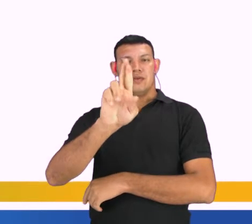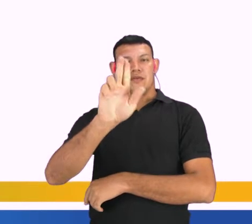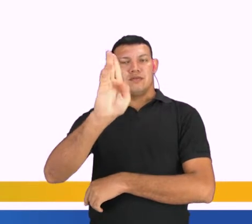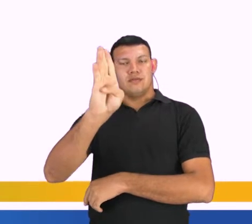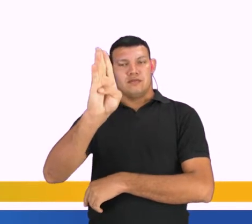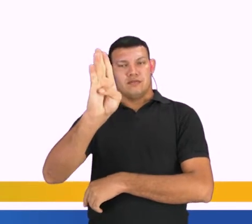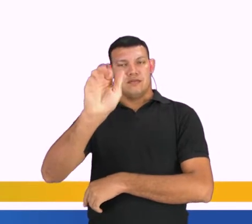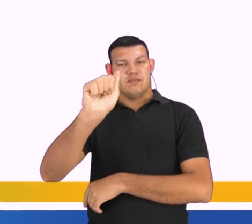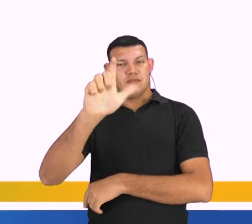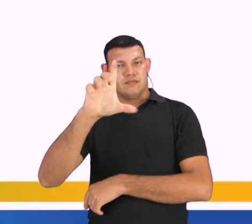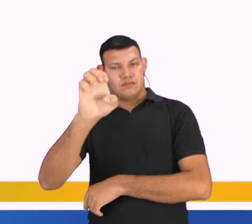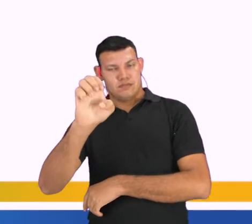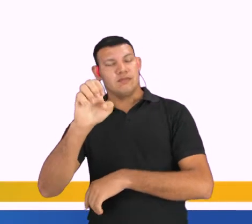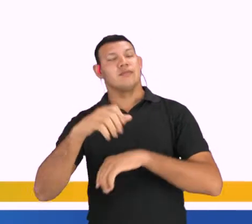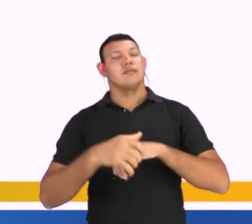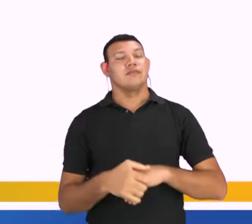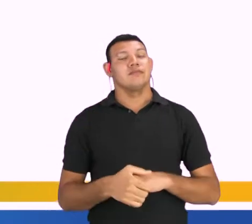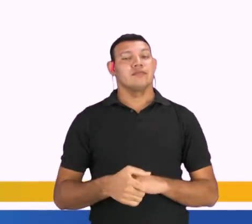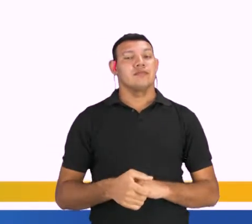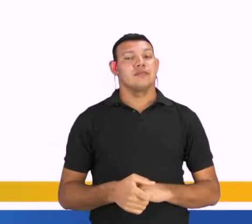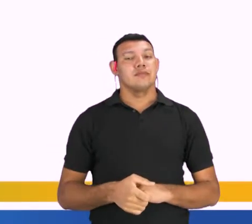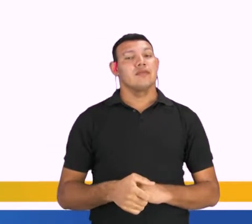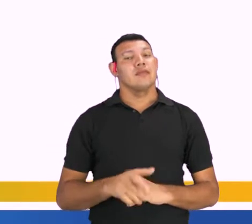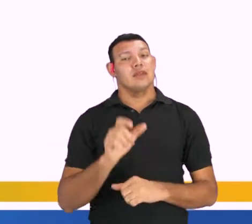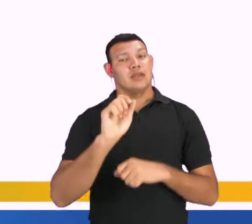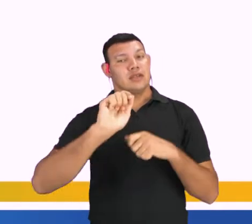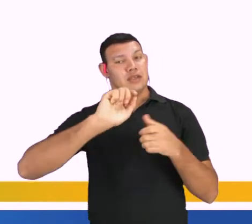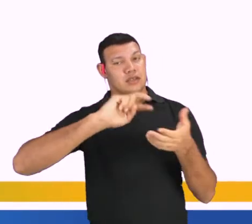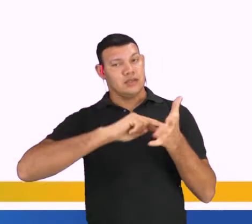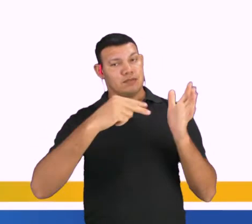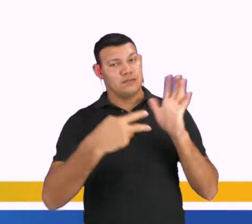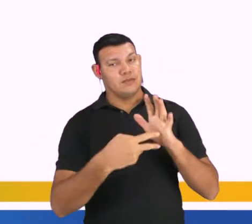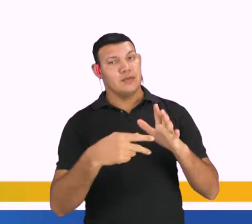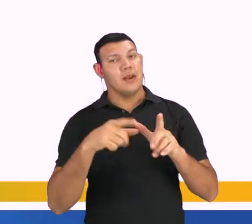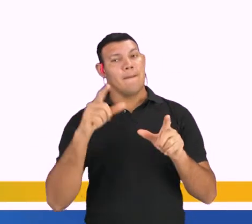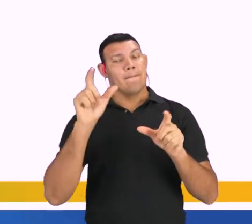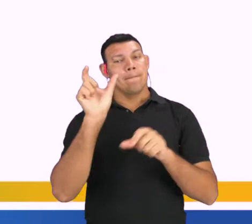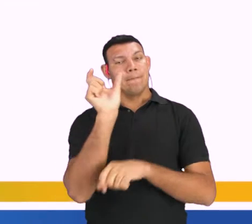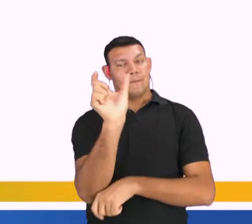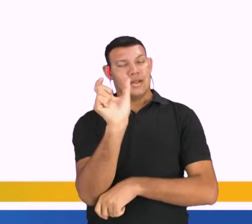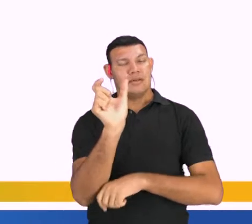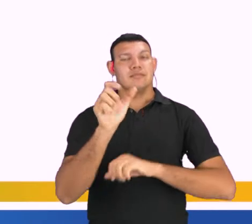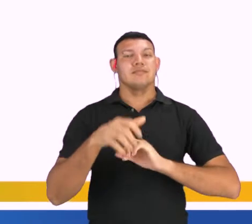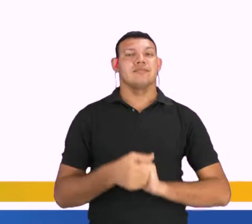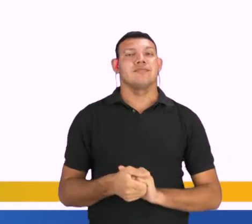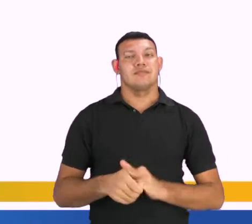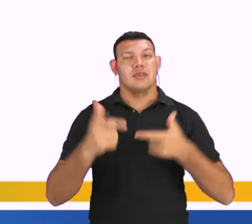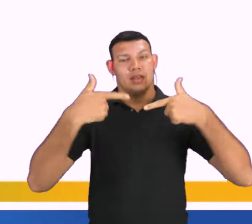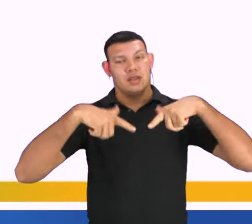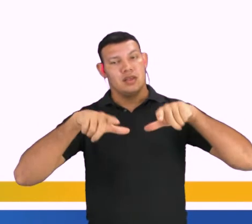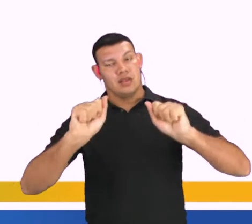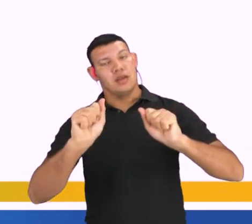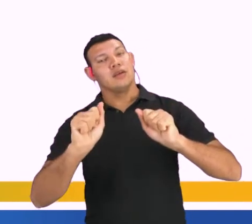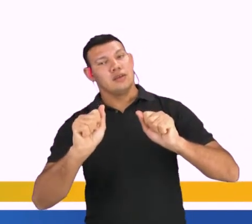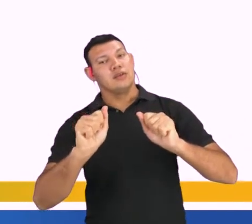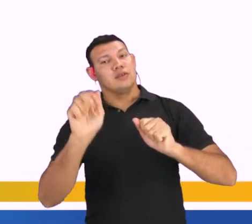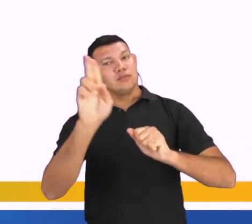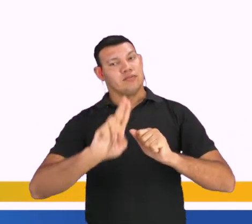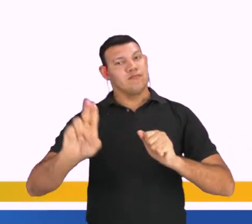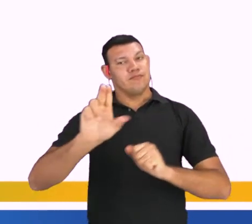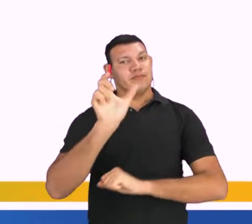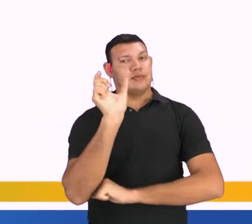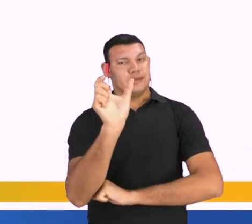dizer palavra. Linguagem verbal é, portanto, aquela que utiliza palavras, o signo linguístico na